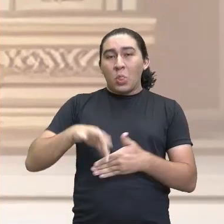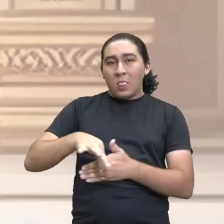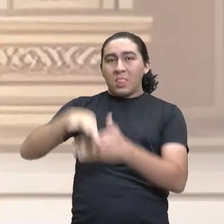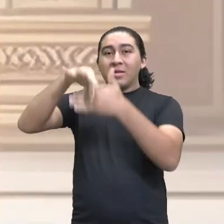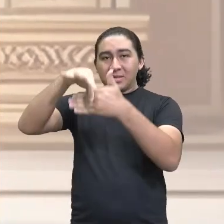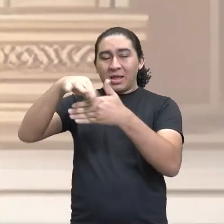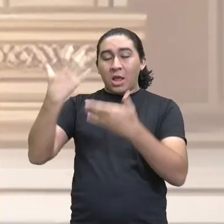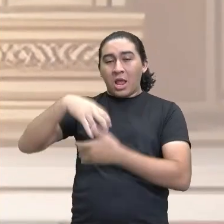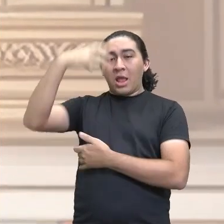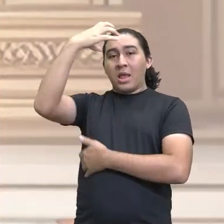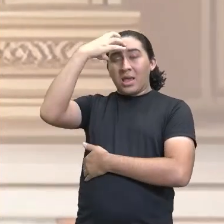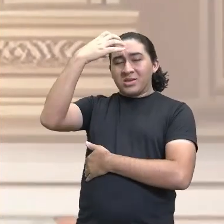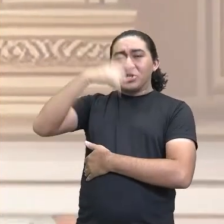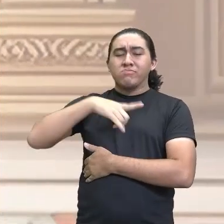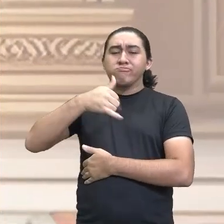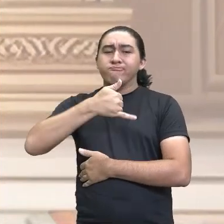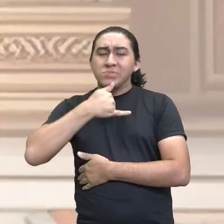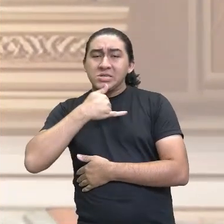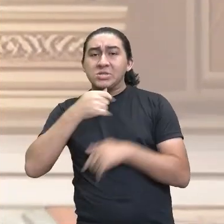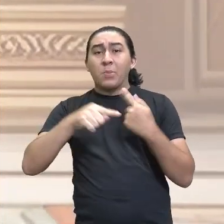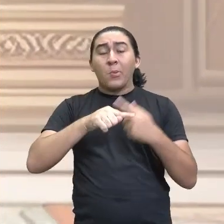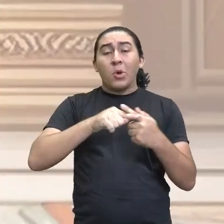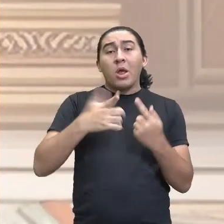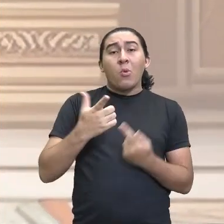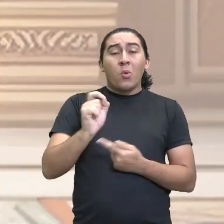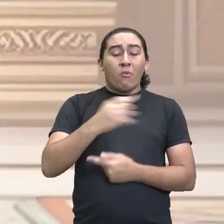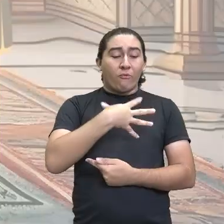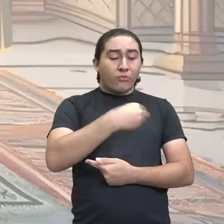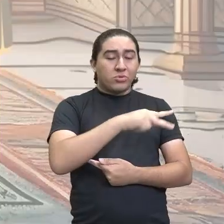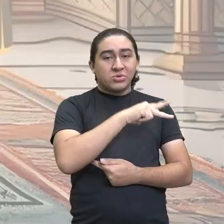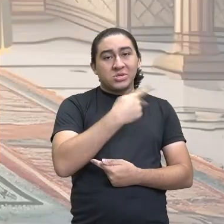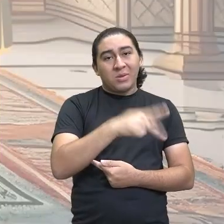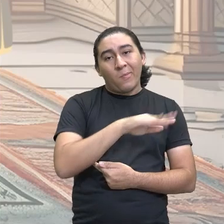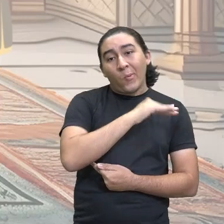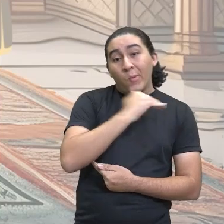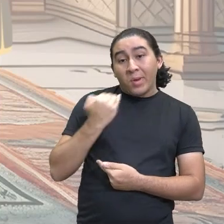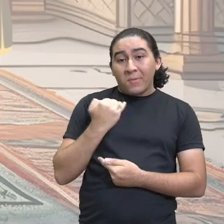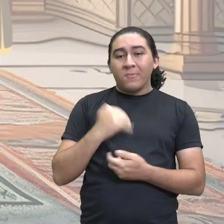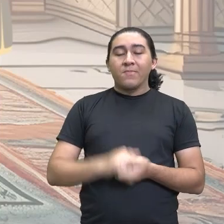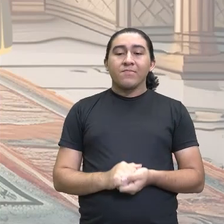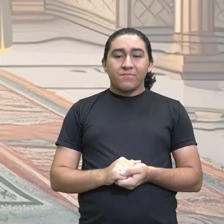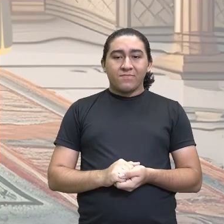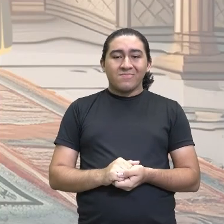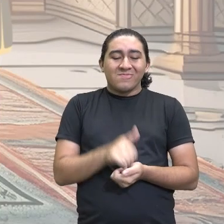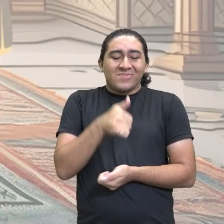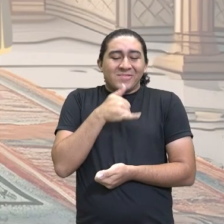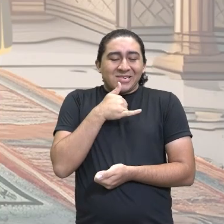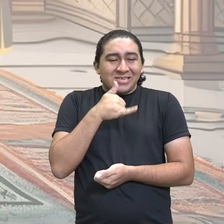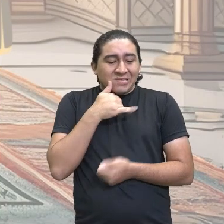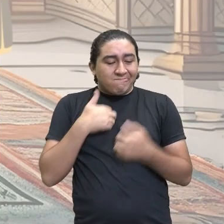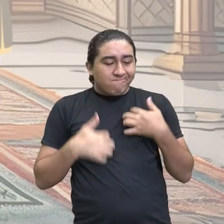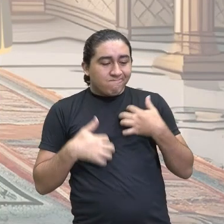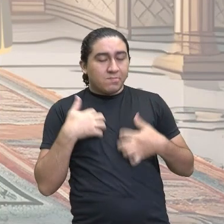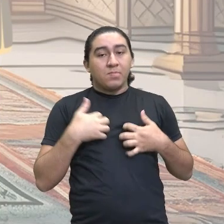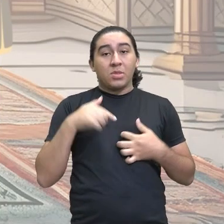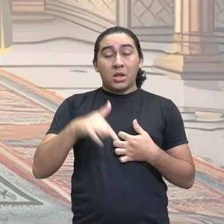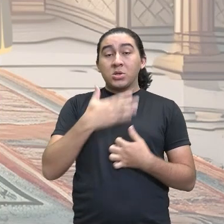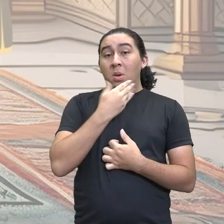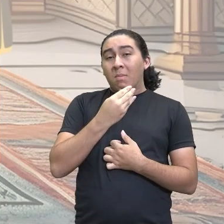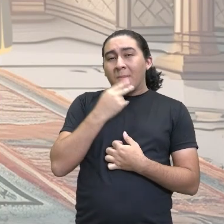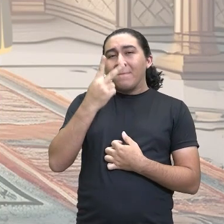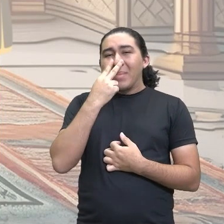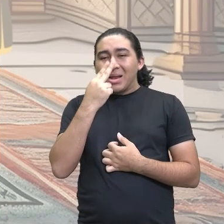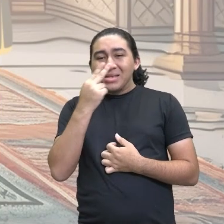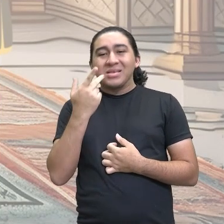dizer rei, estava muito triste com a morte de seu único filho. Em grande melancolia, o Rajá estava se descuidando